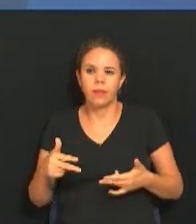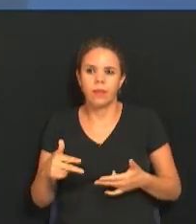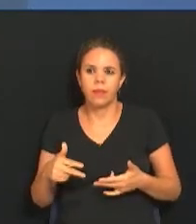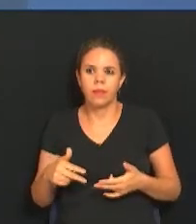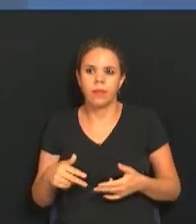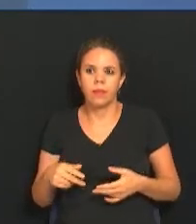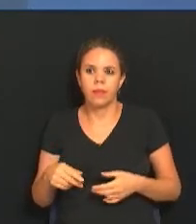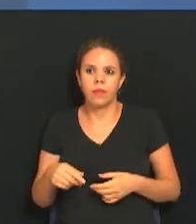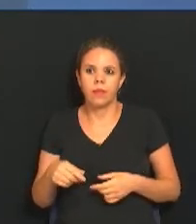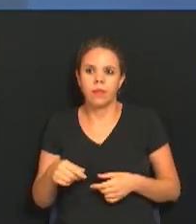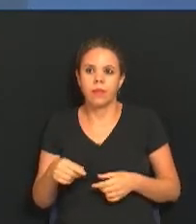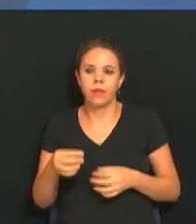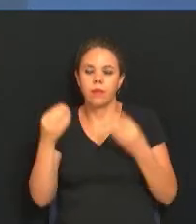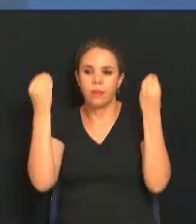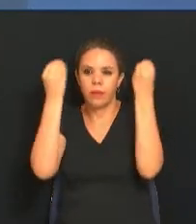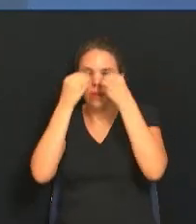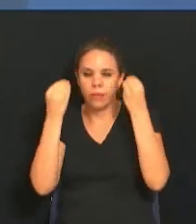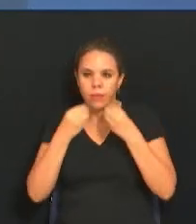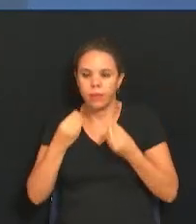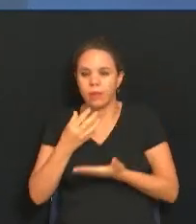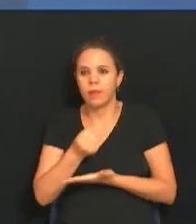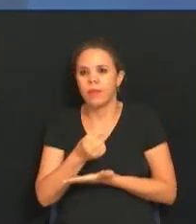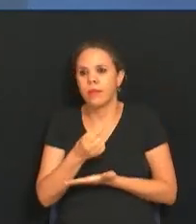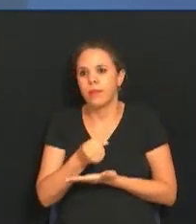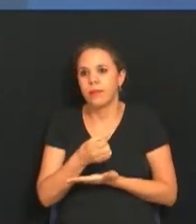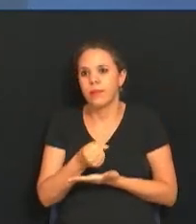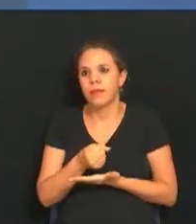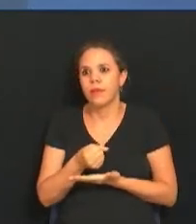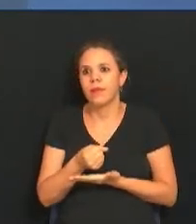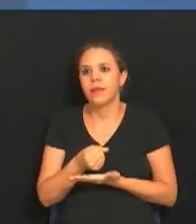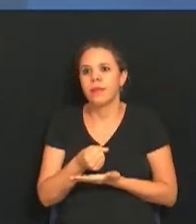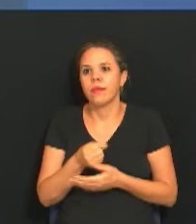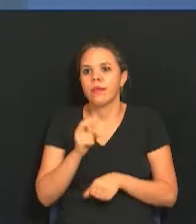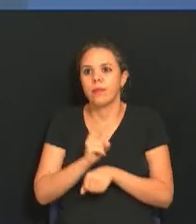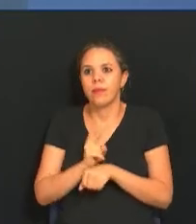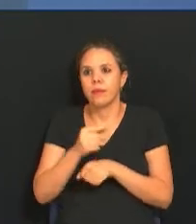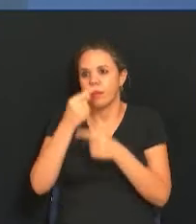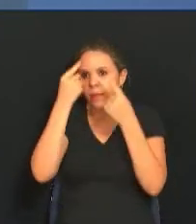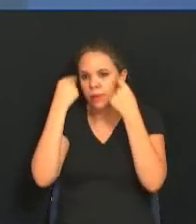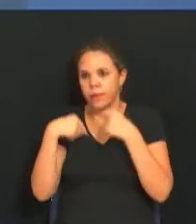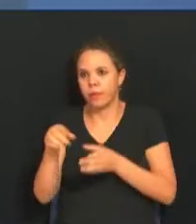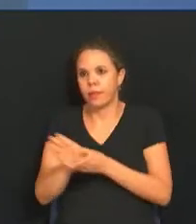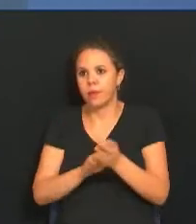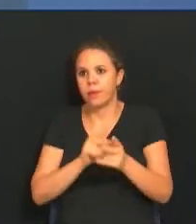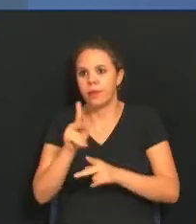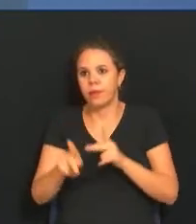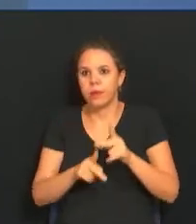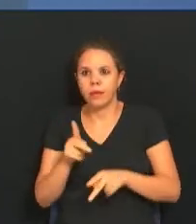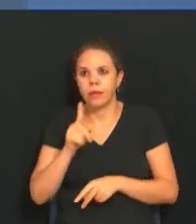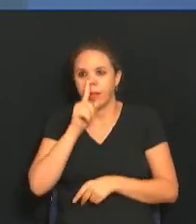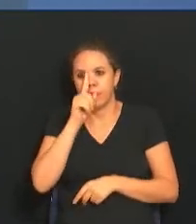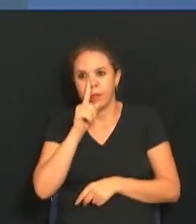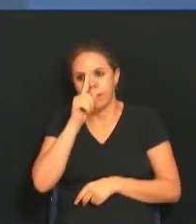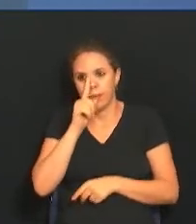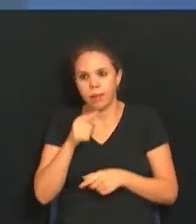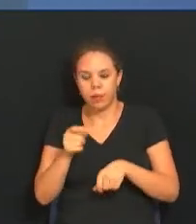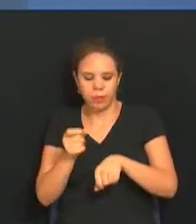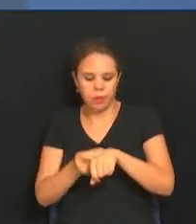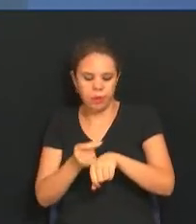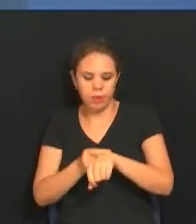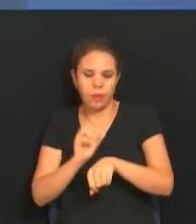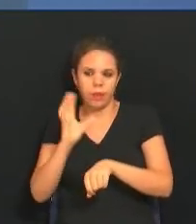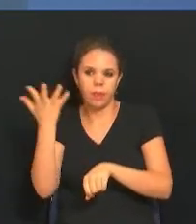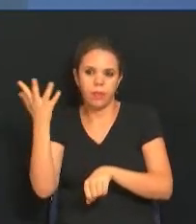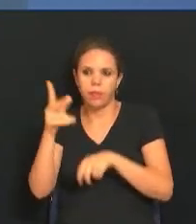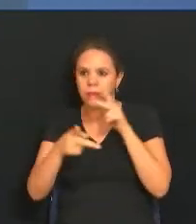com cosméticos, que mexem com que tratam da pele, para orientar as pessoas dos riscos. É uma coisinha que surge e às vezes a